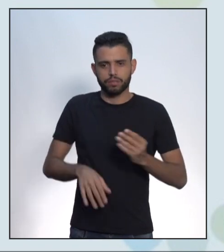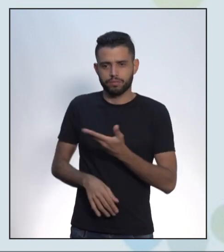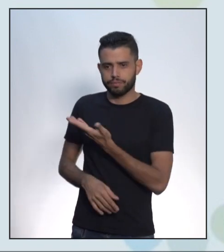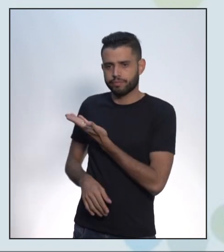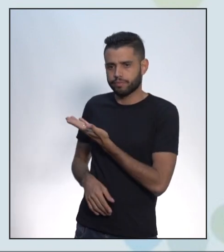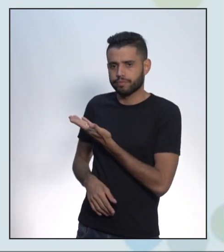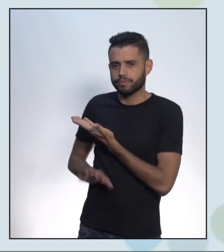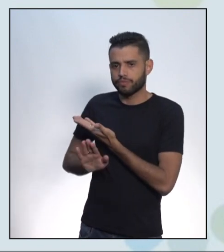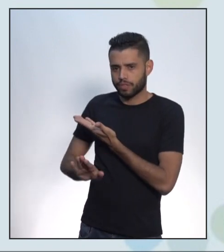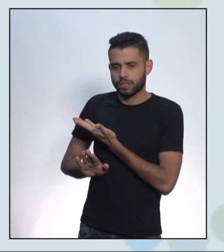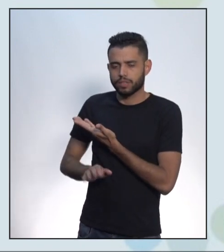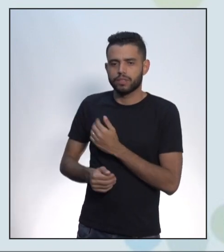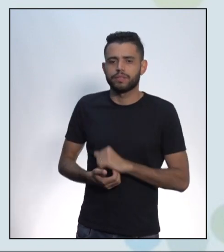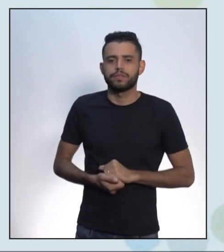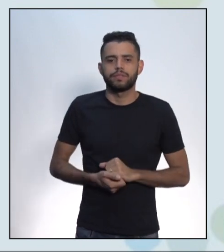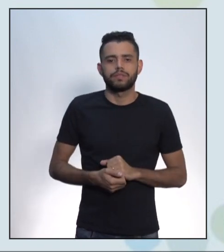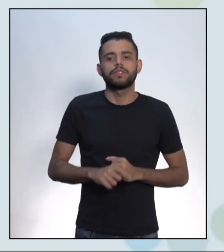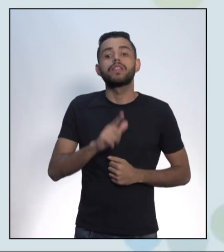uma